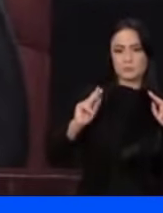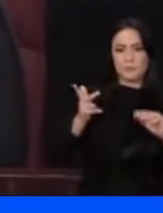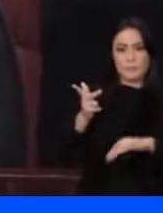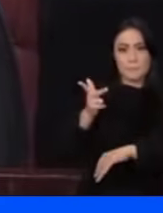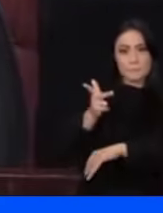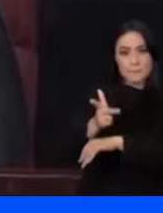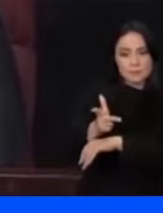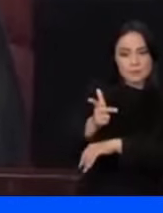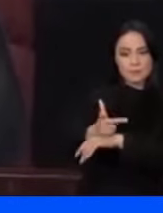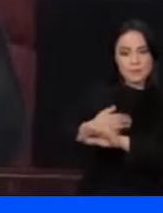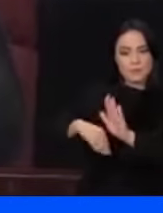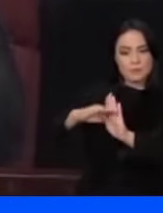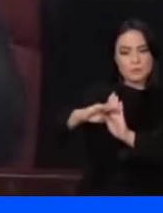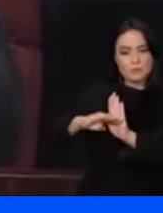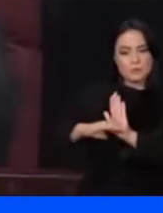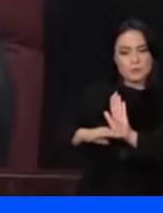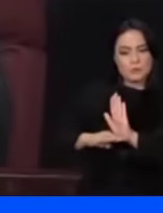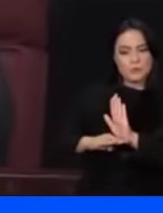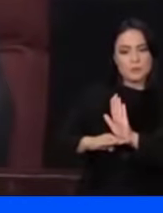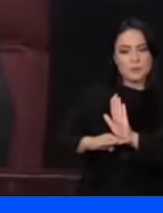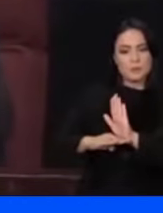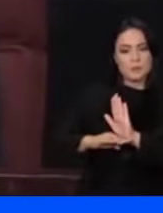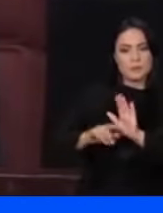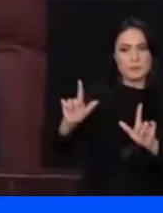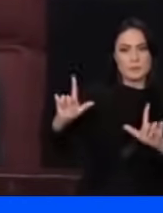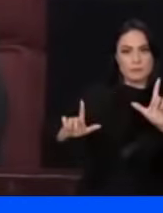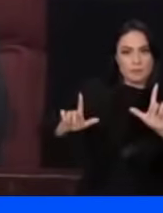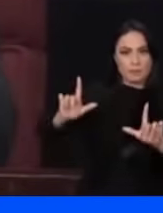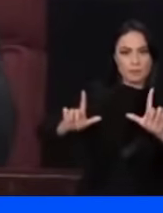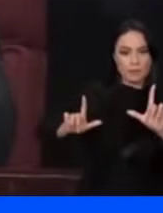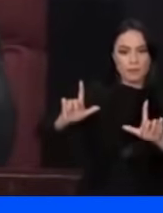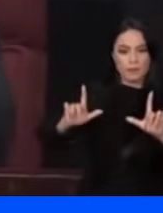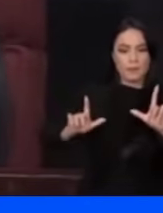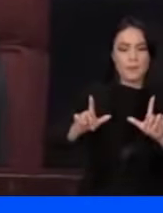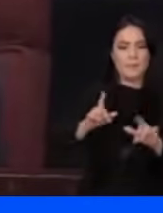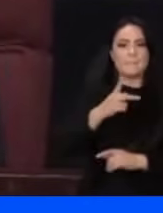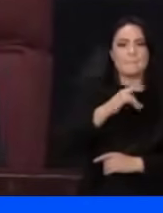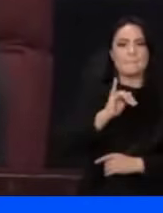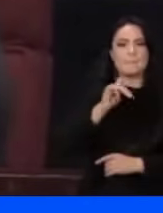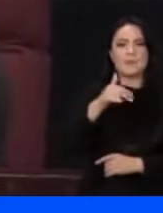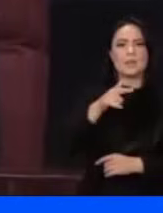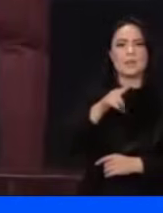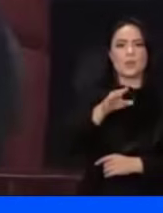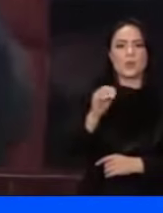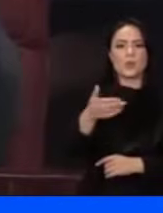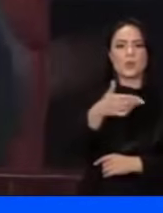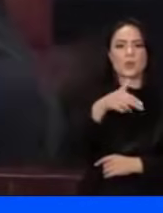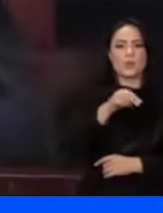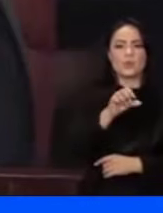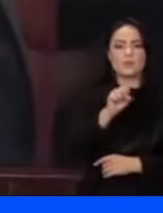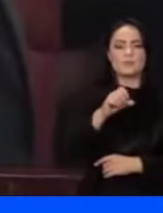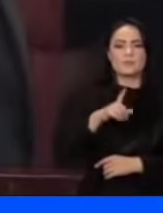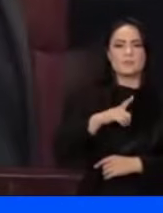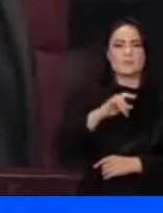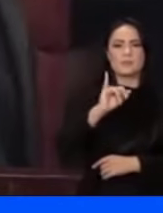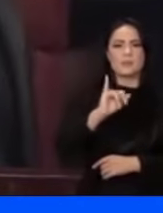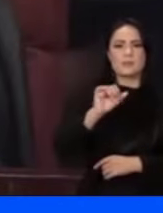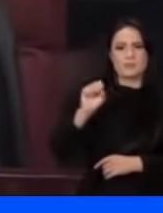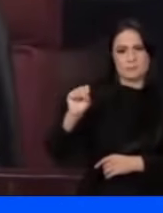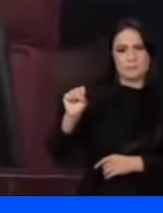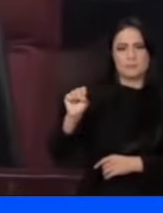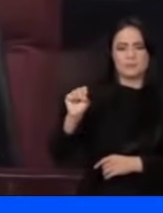transmissão de um programa de televisão, Pingo nos Isa, rádio e televisão, YouTube,